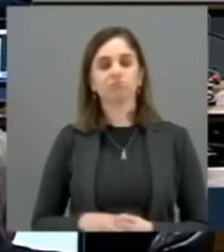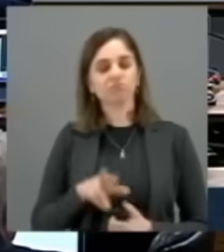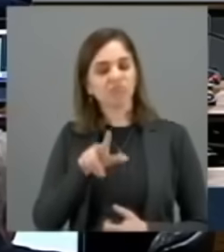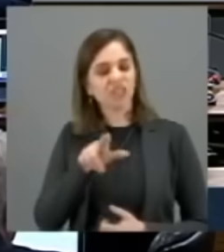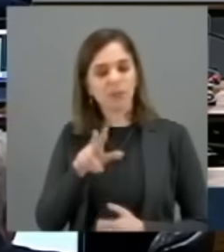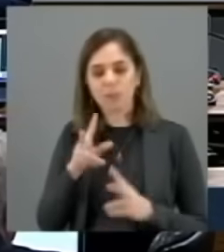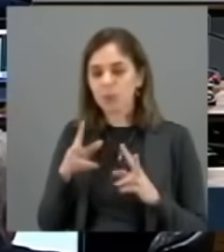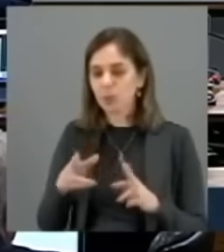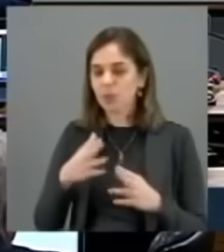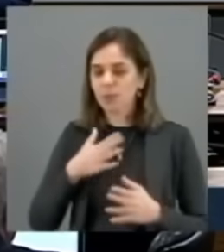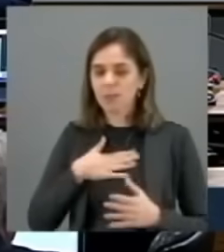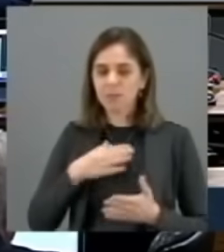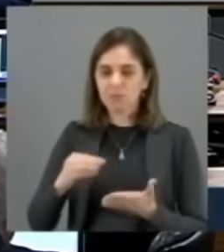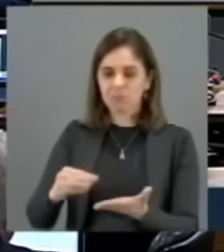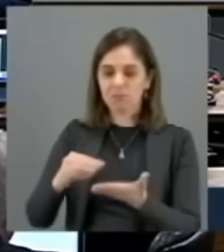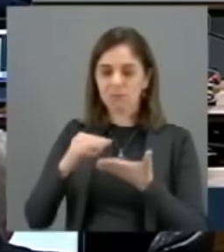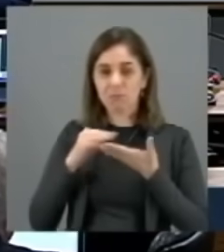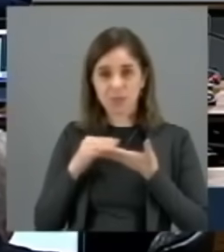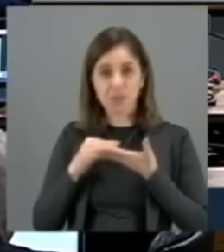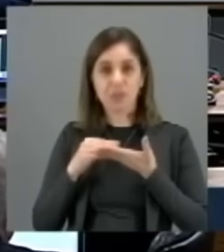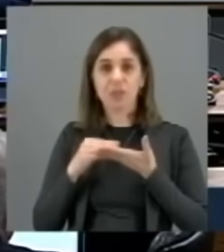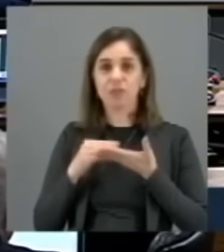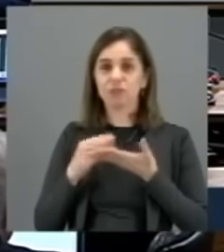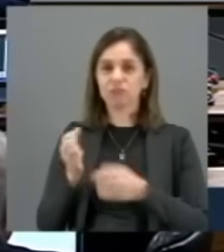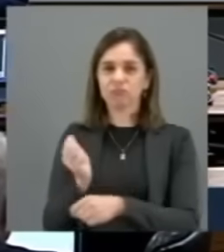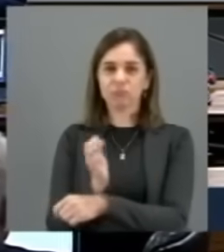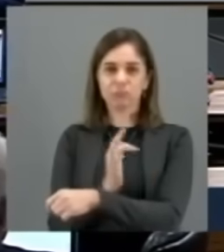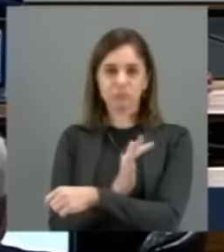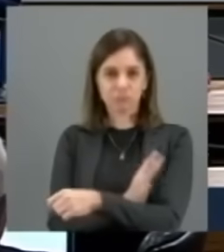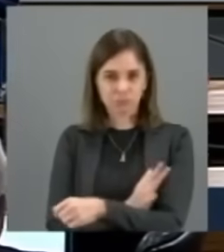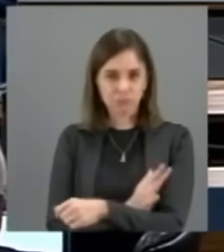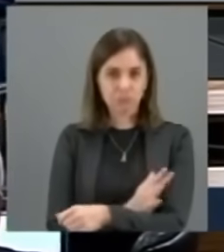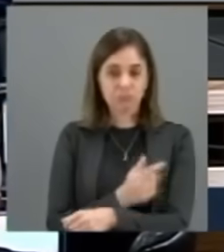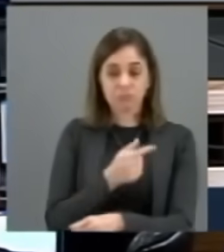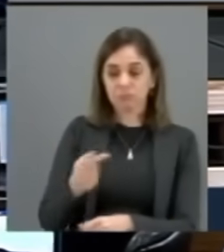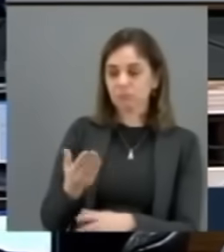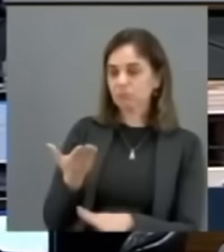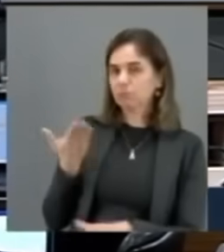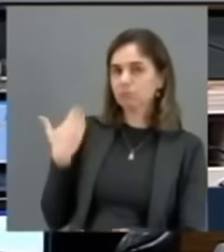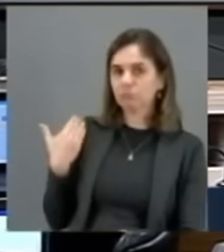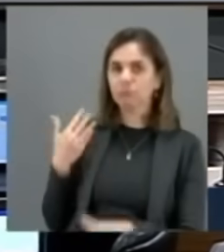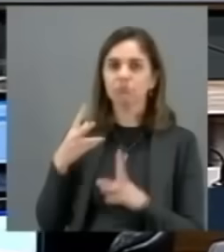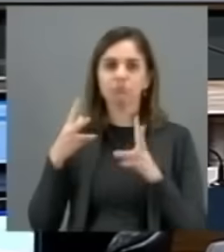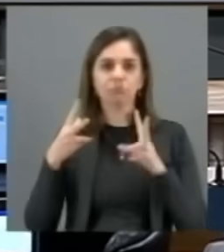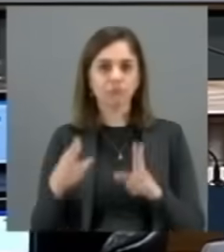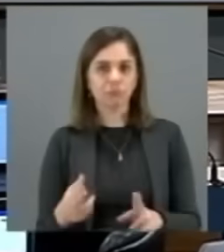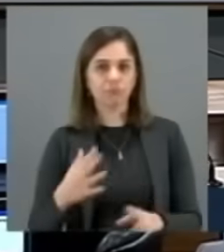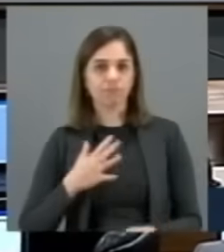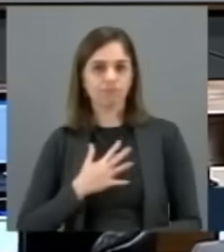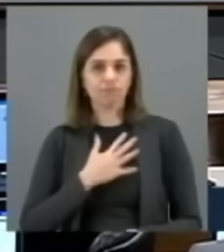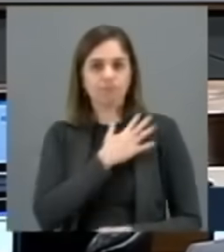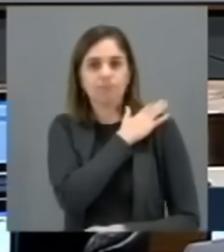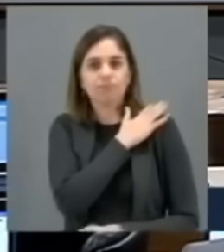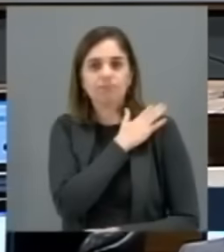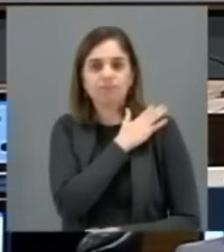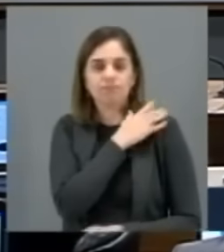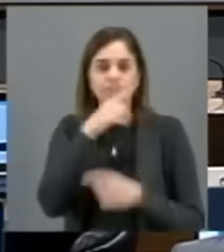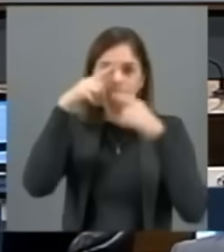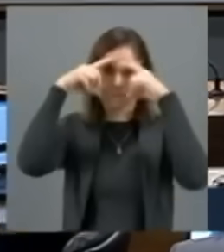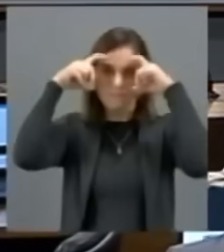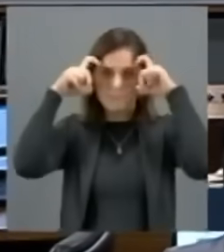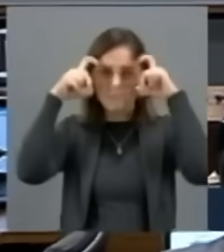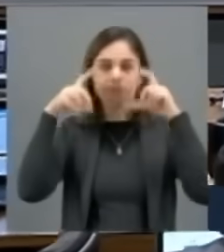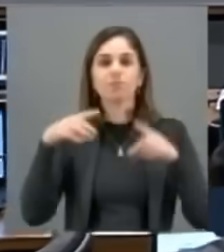uma mensagem na semana passada a mim emocionante, assim como fez da mesma forma o general Hamilton Mourão. Eu e minha